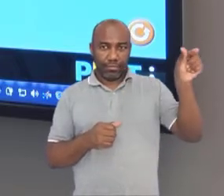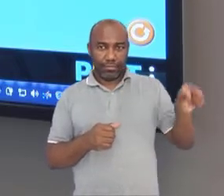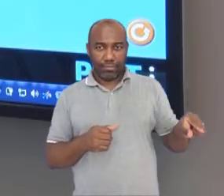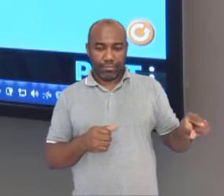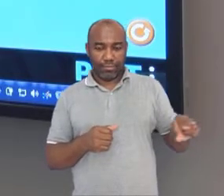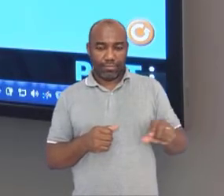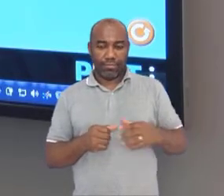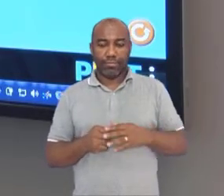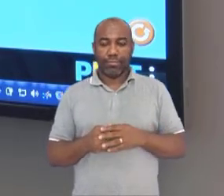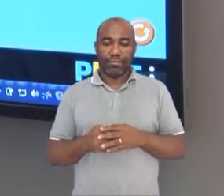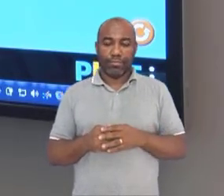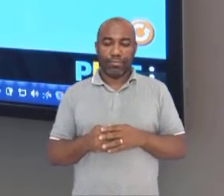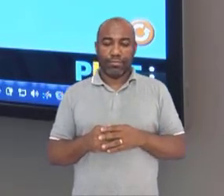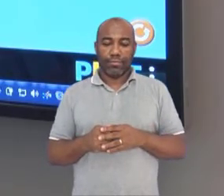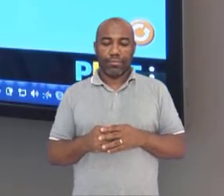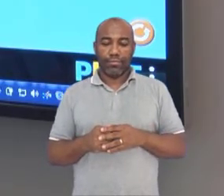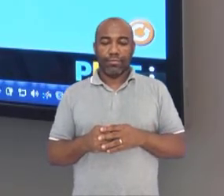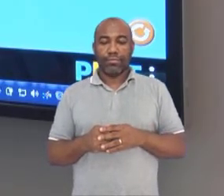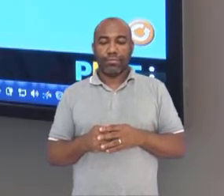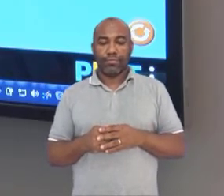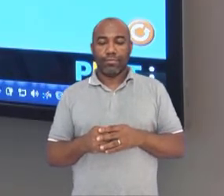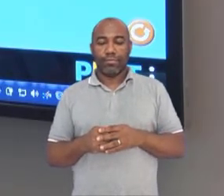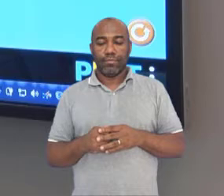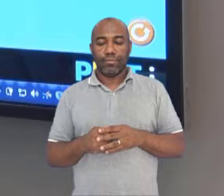nós vamos desconectar aqui,